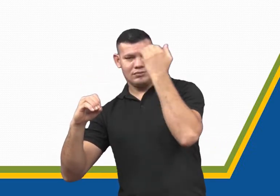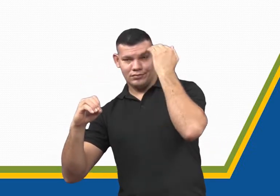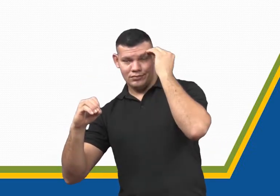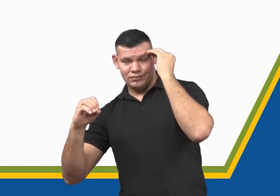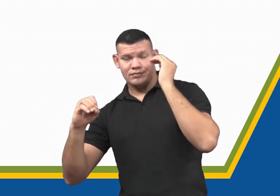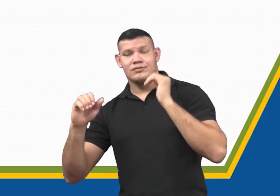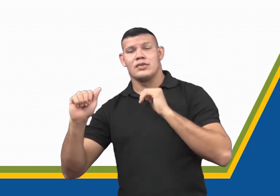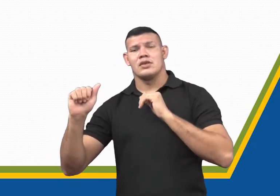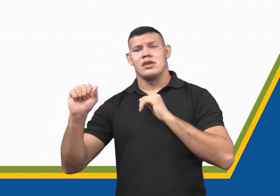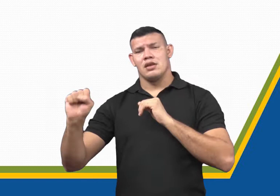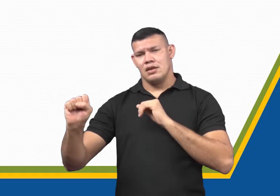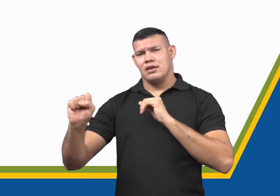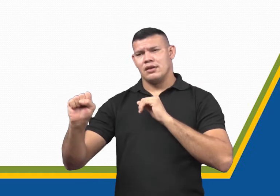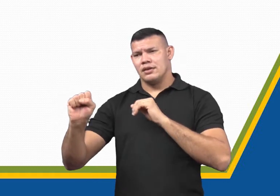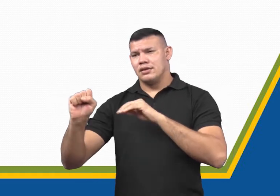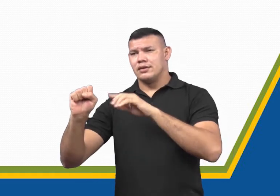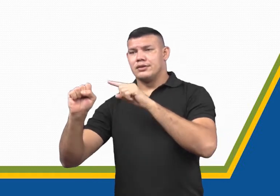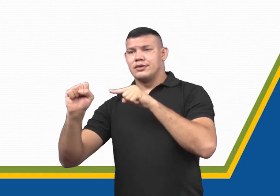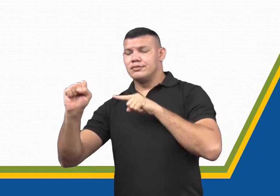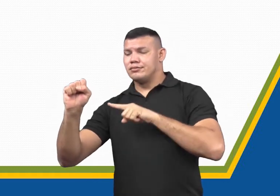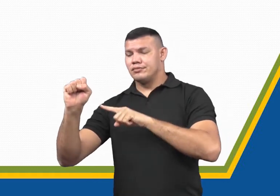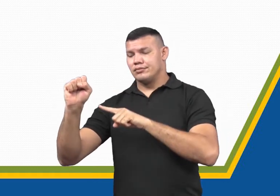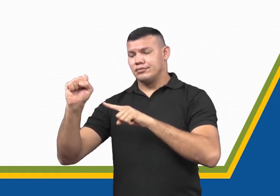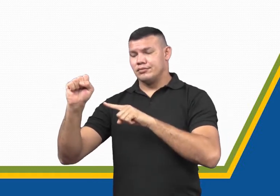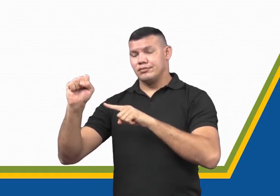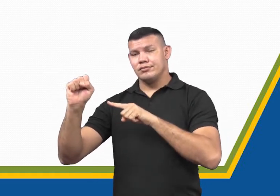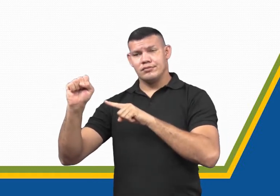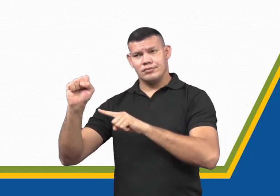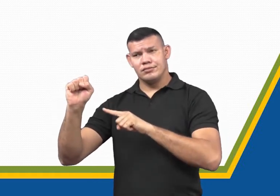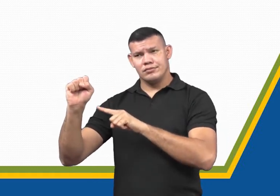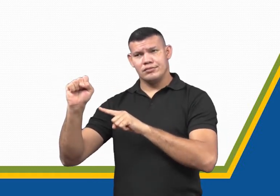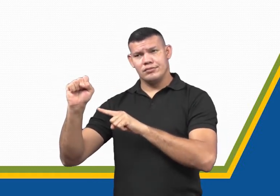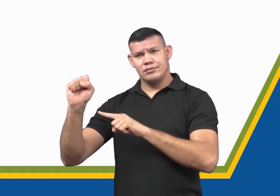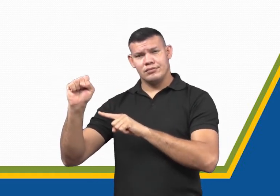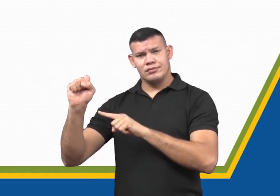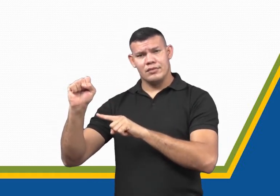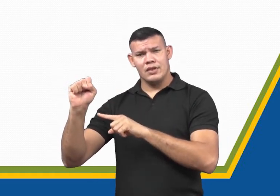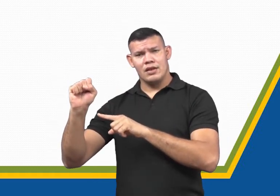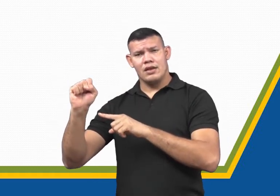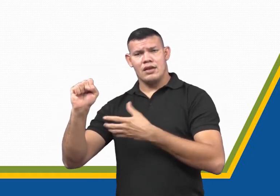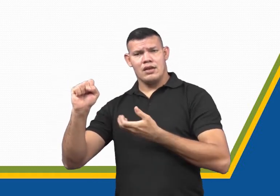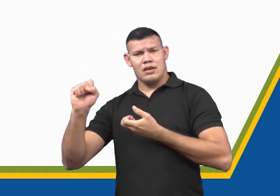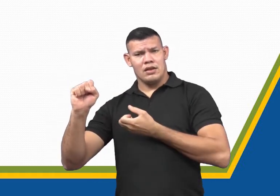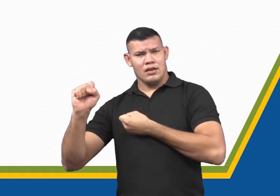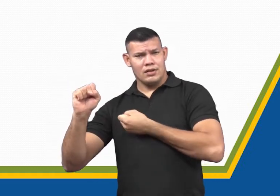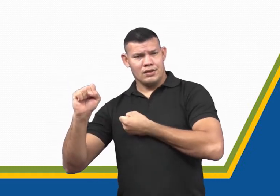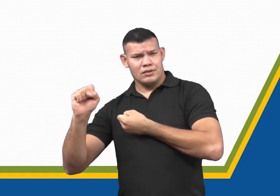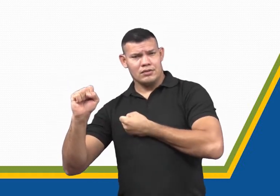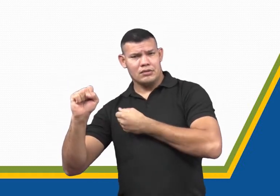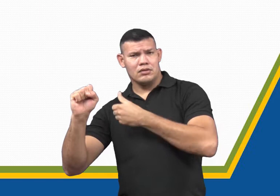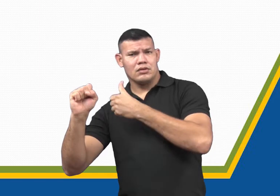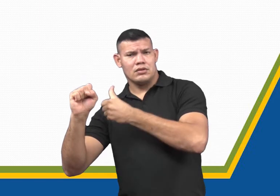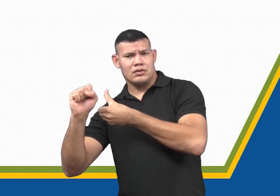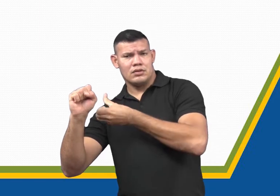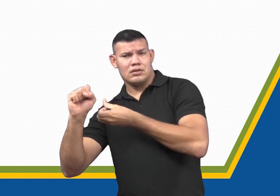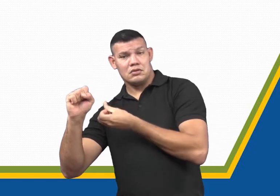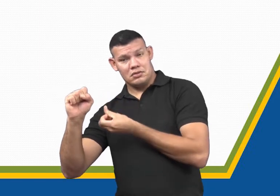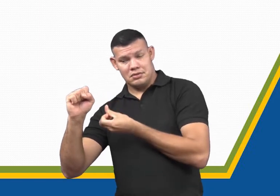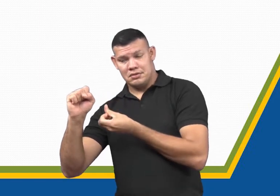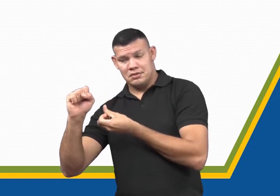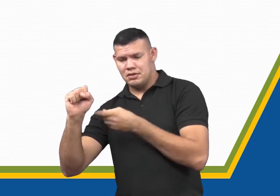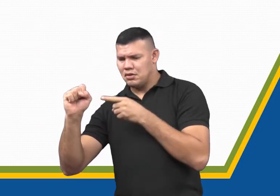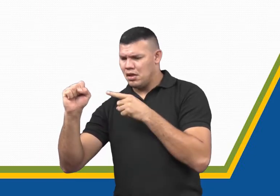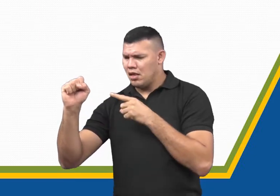mais nêutrons. E embaixo, no canto esquerdo, nós vamos ter o número atômico. Então, o que isso